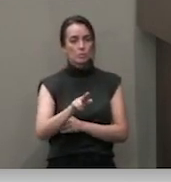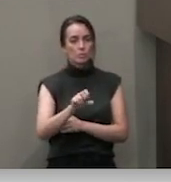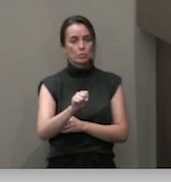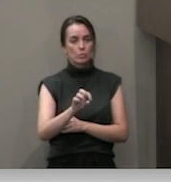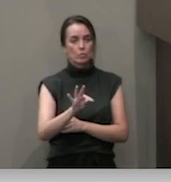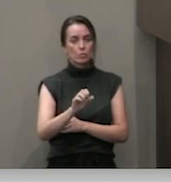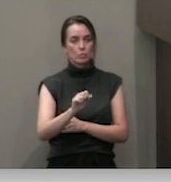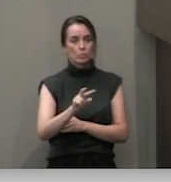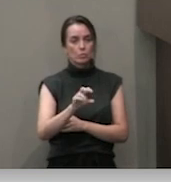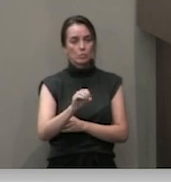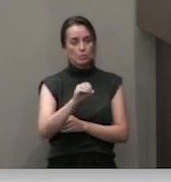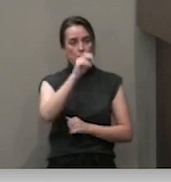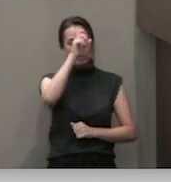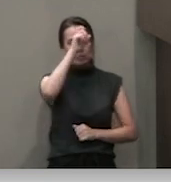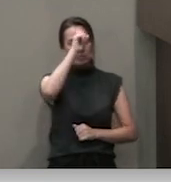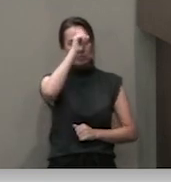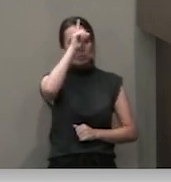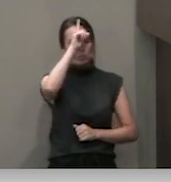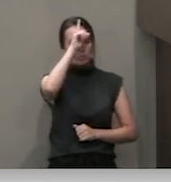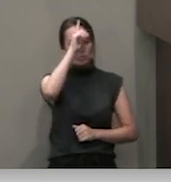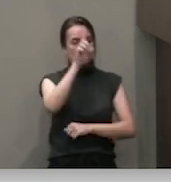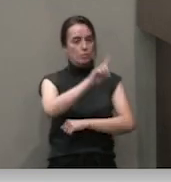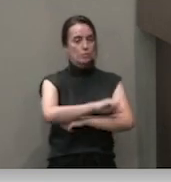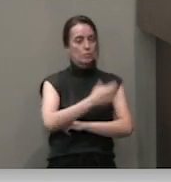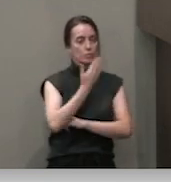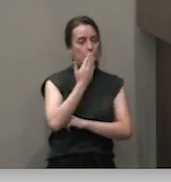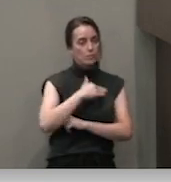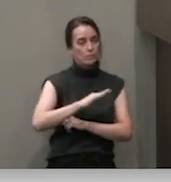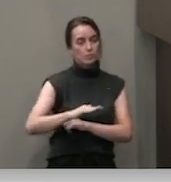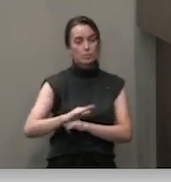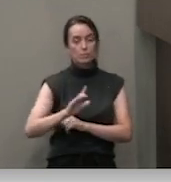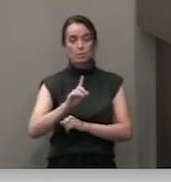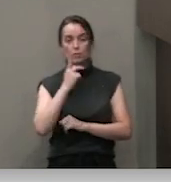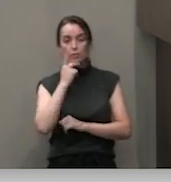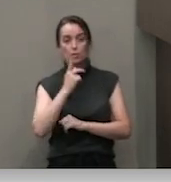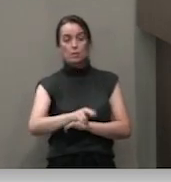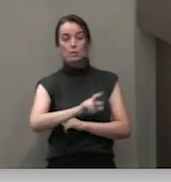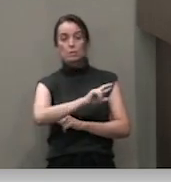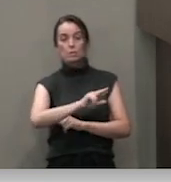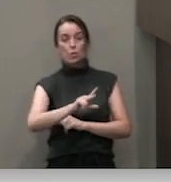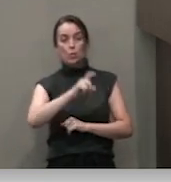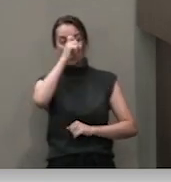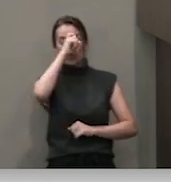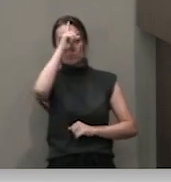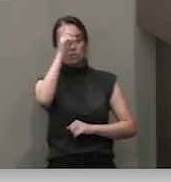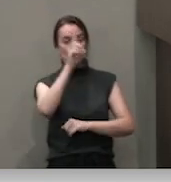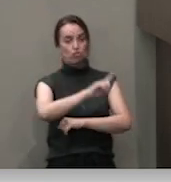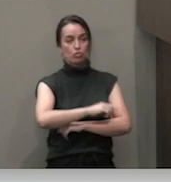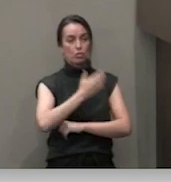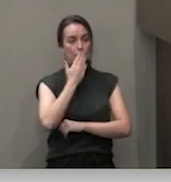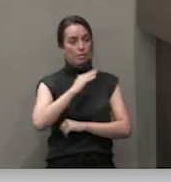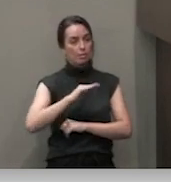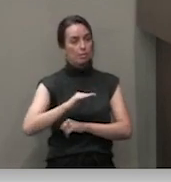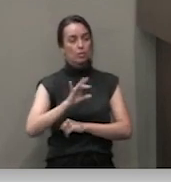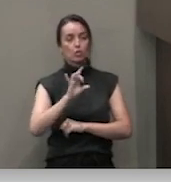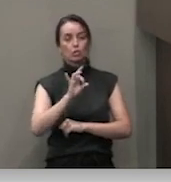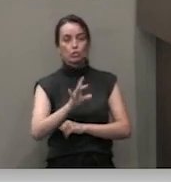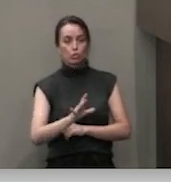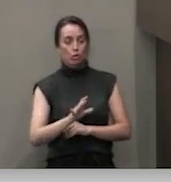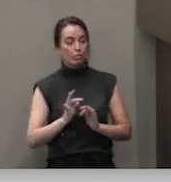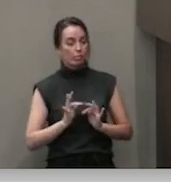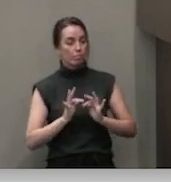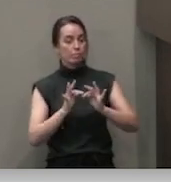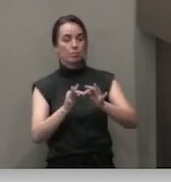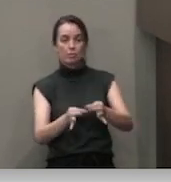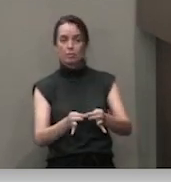reitero que não é Hospital dia da criança porque Hospital dia é uma denominação técnica do ministério da